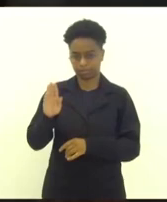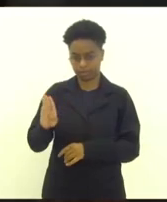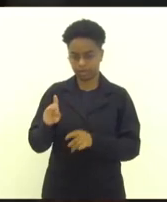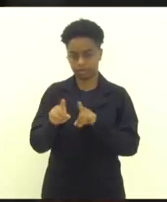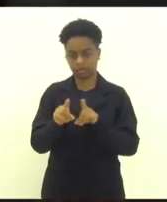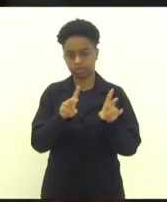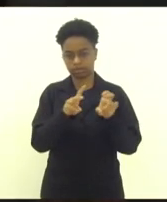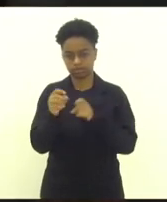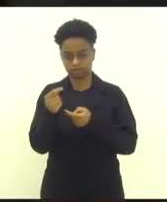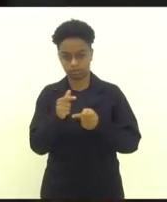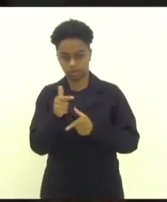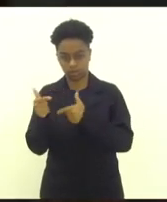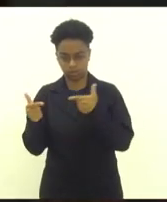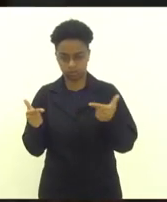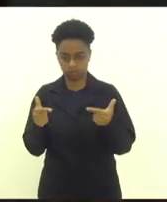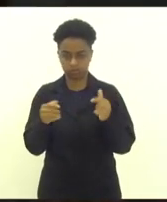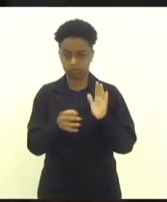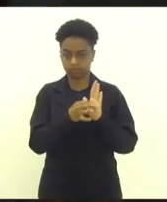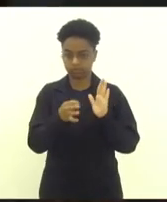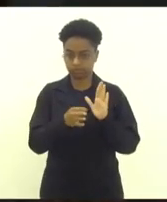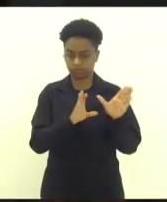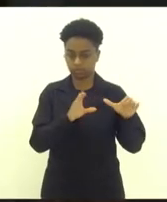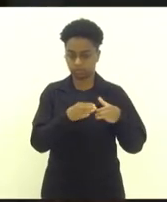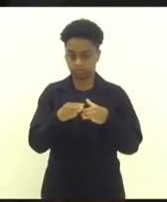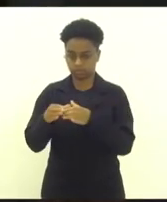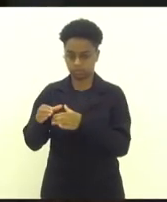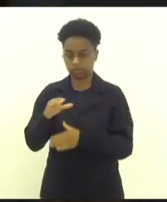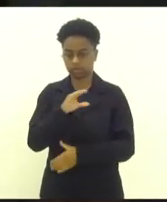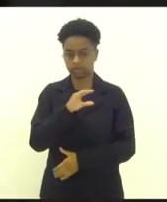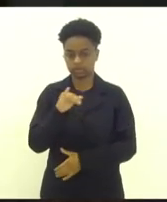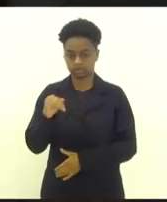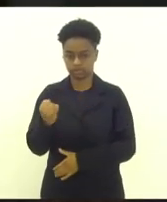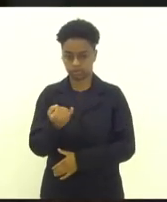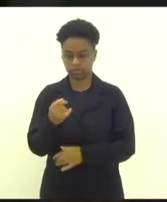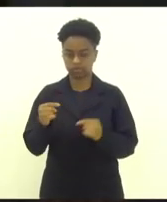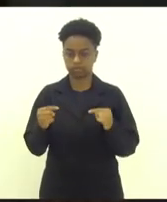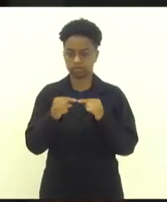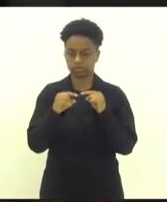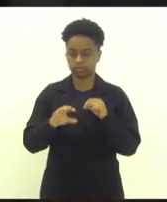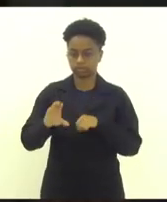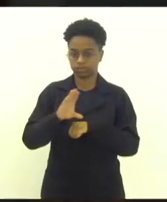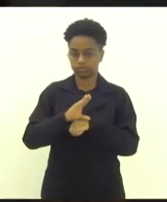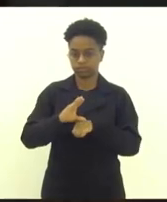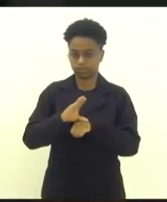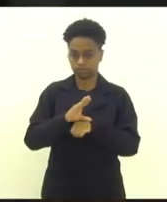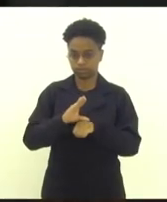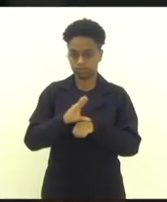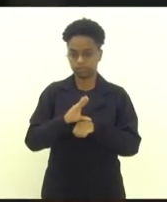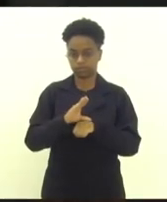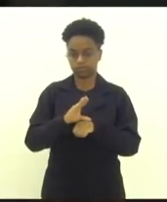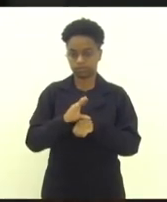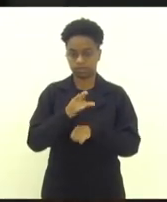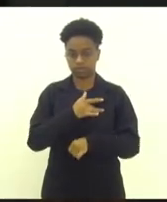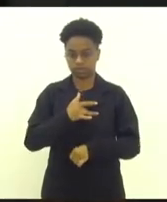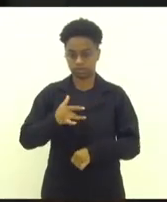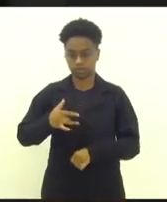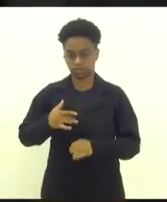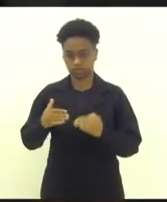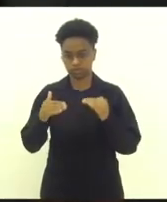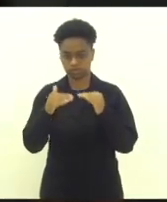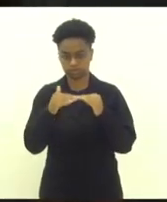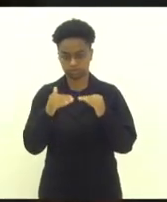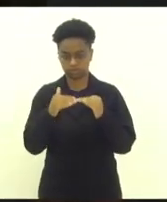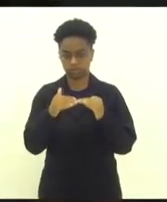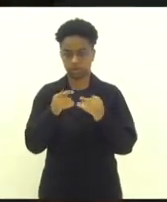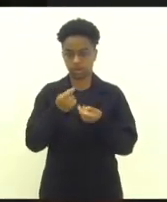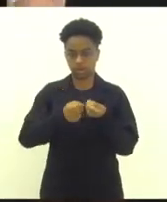outras providências pareceres das comissões constituições de Justiça pela constitucionalidade de saúde favorável